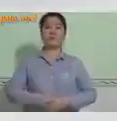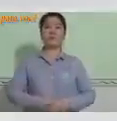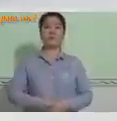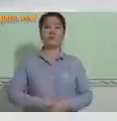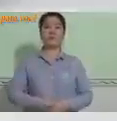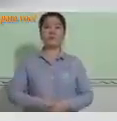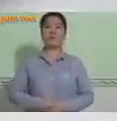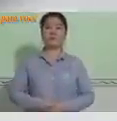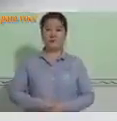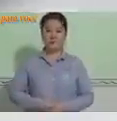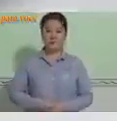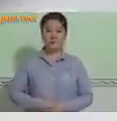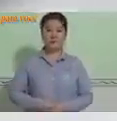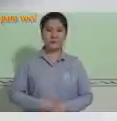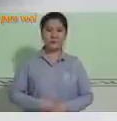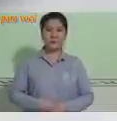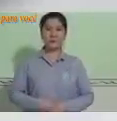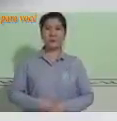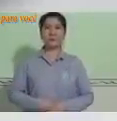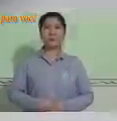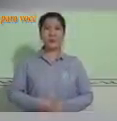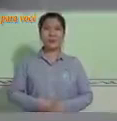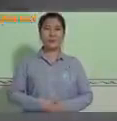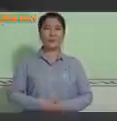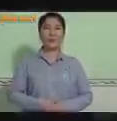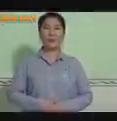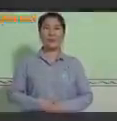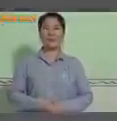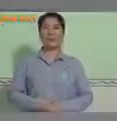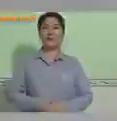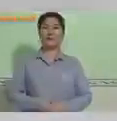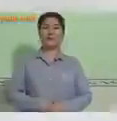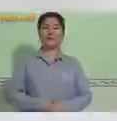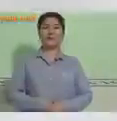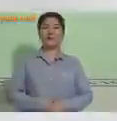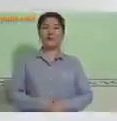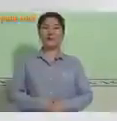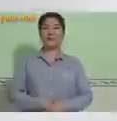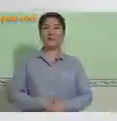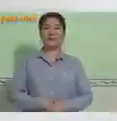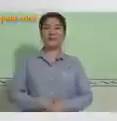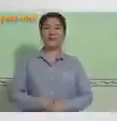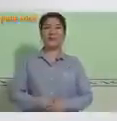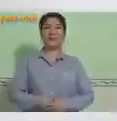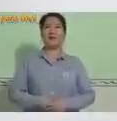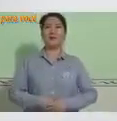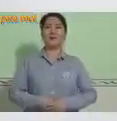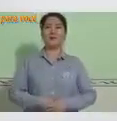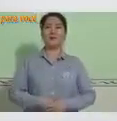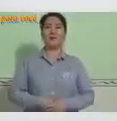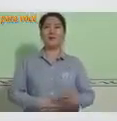FETACIRURGIA. A cirurgia para túnel do carpo consistia em fazer uma pequena abertura entre a palma da mão e o punho para cortar o ligamento